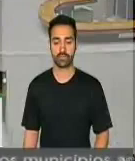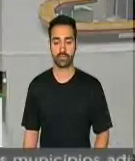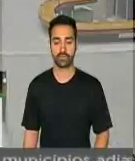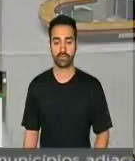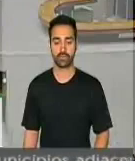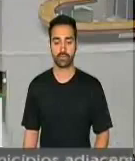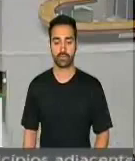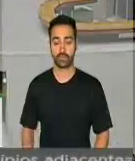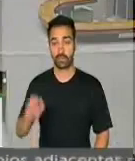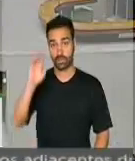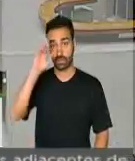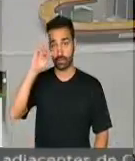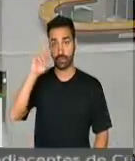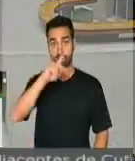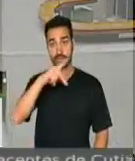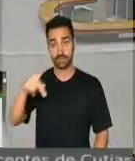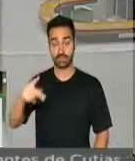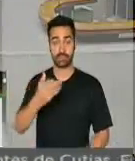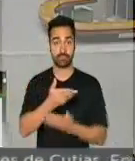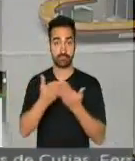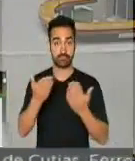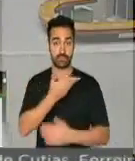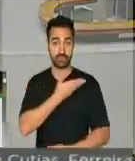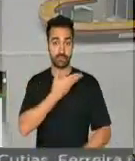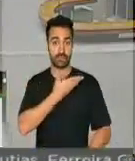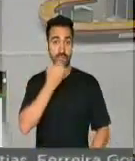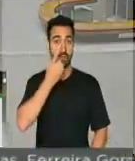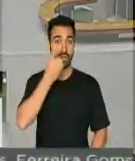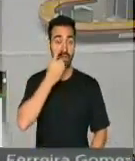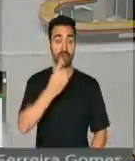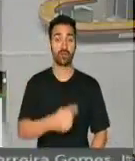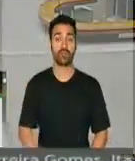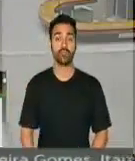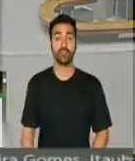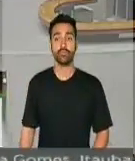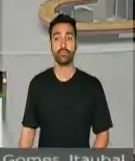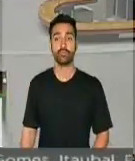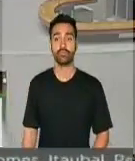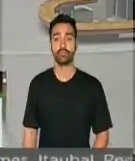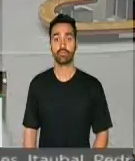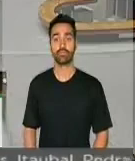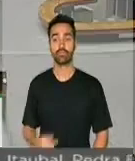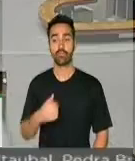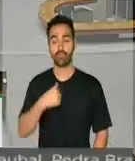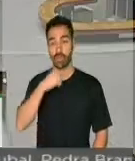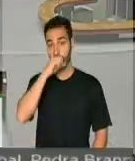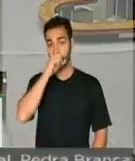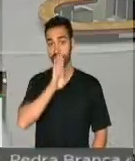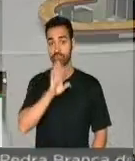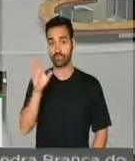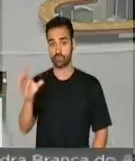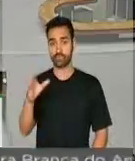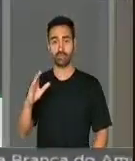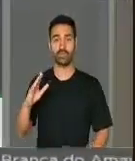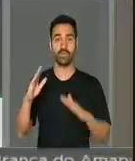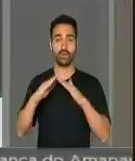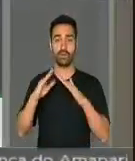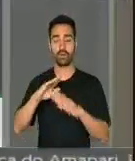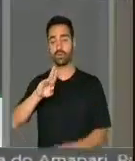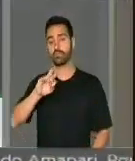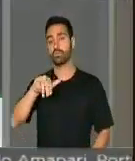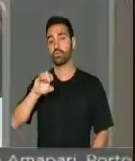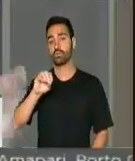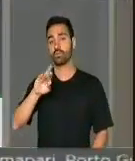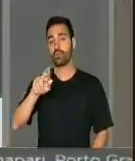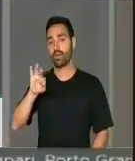Senhor presidente, senhoras e senhores colegas deputados, senhor presidente, estive almoçando neste sábado na casa do cineasta Bruno Barreto, com